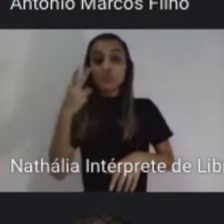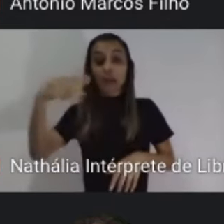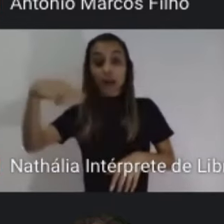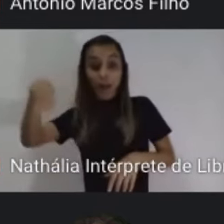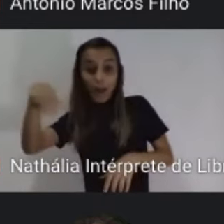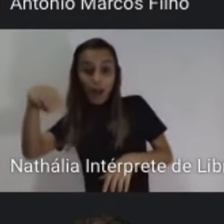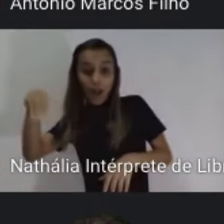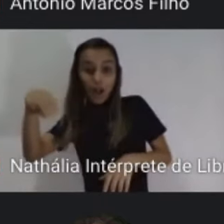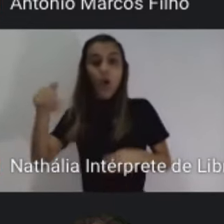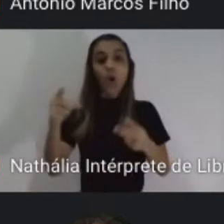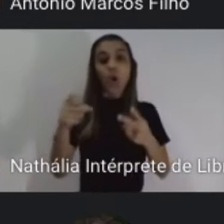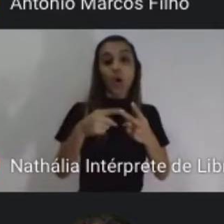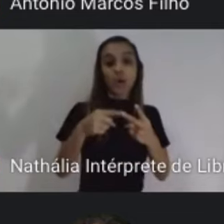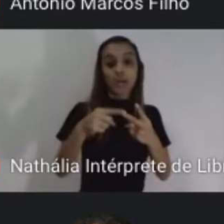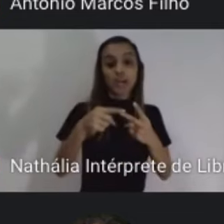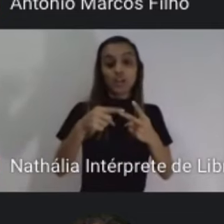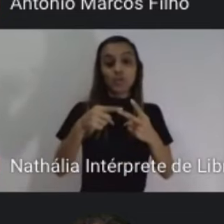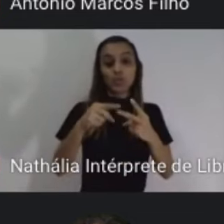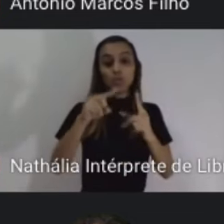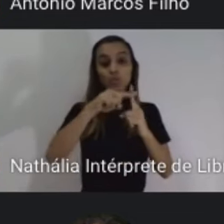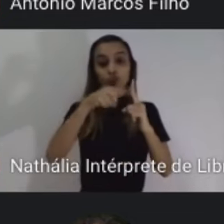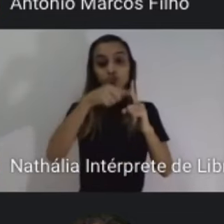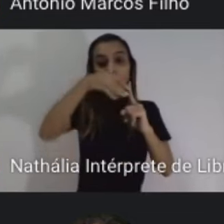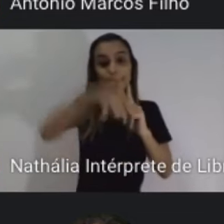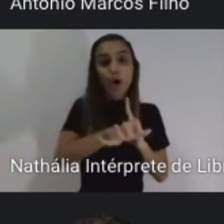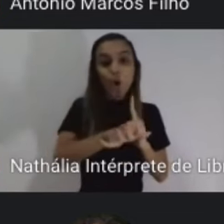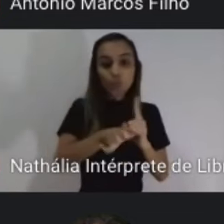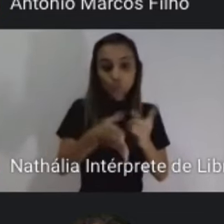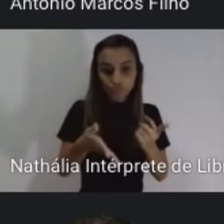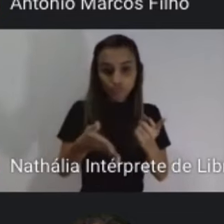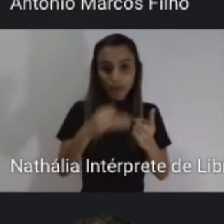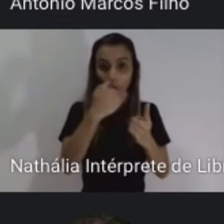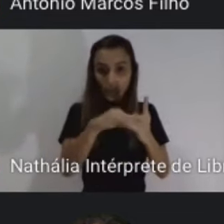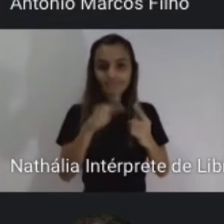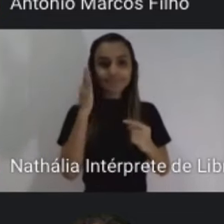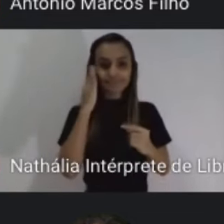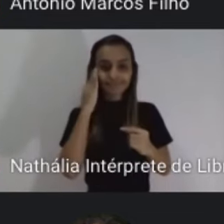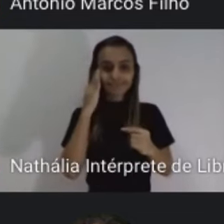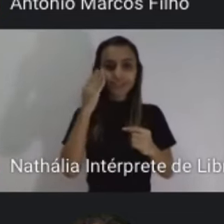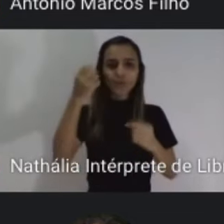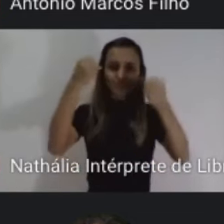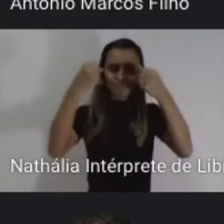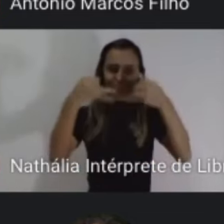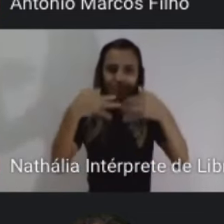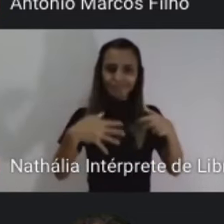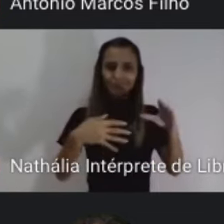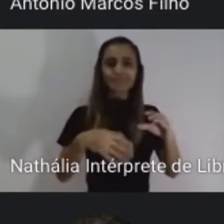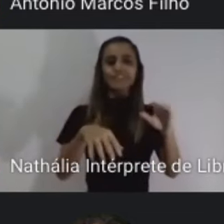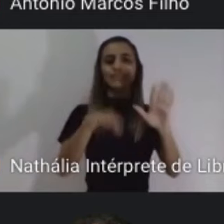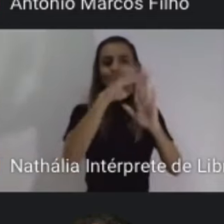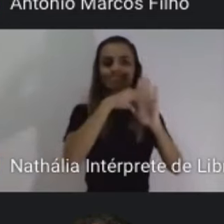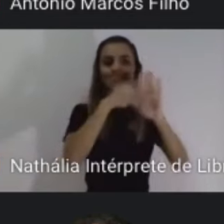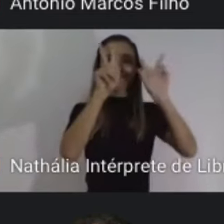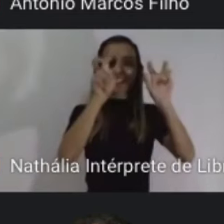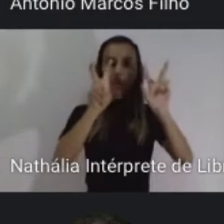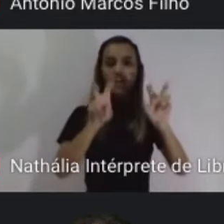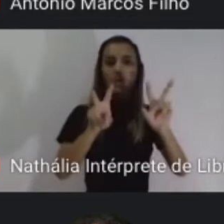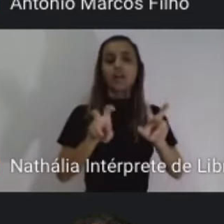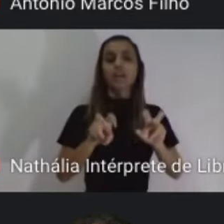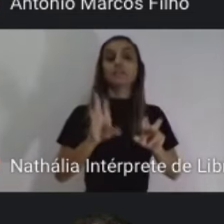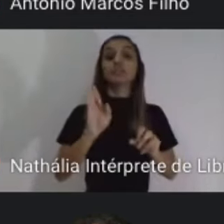Ele literalmente omite essa questão, porque efetivamente é uma questão sensível. Porque o ponto é o seguinte,